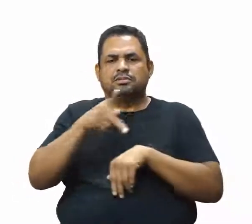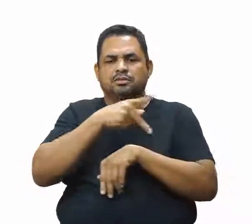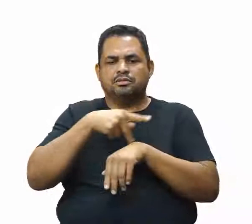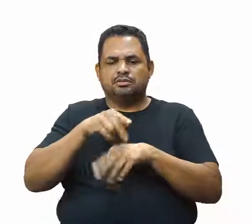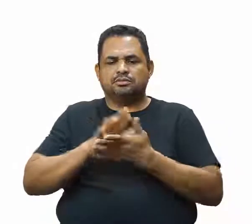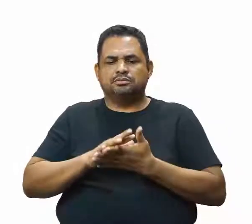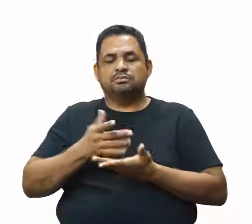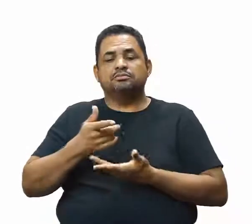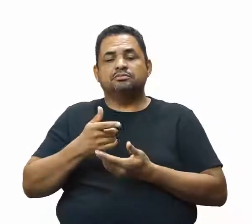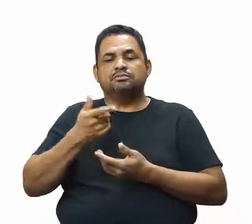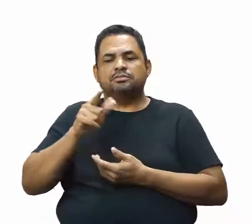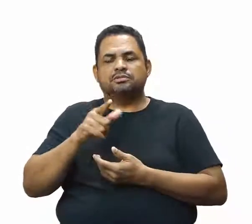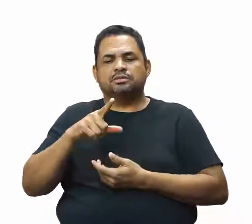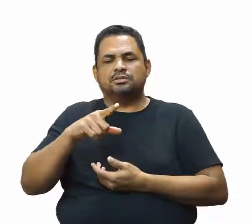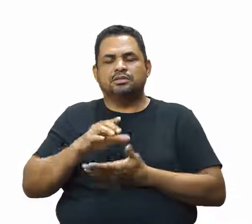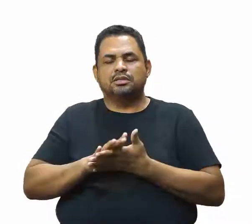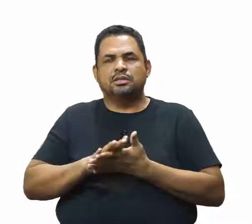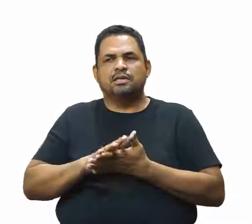que valorizam